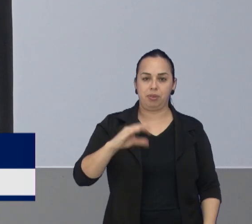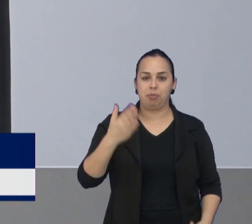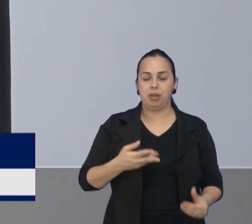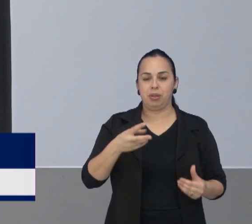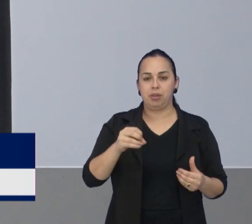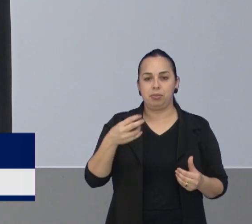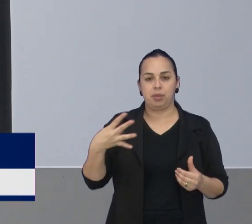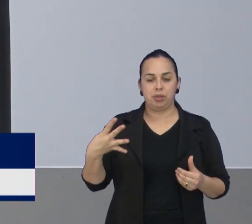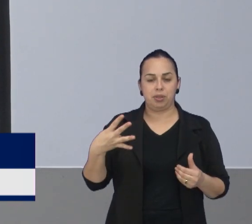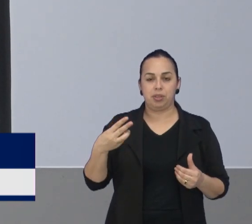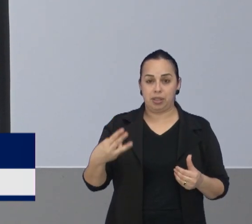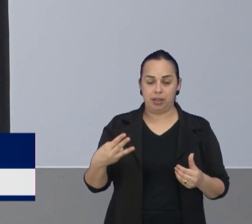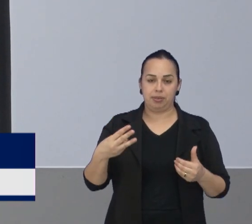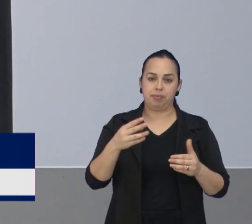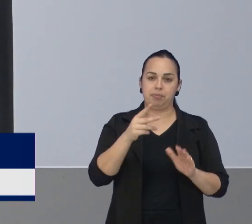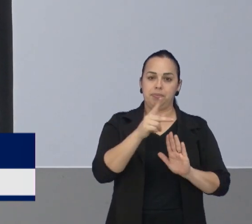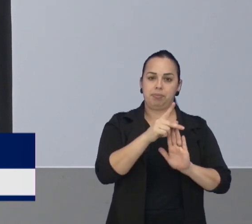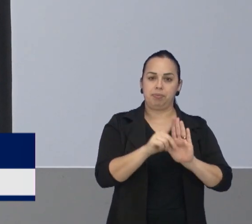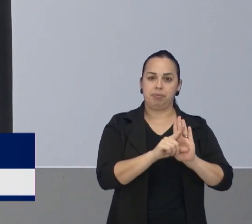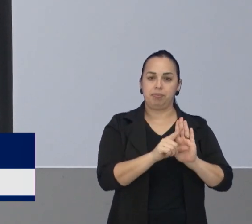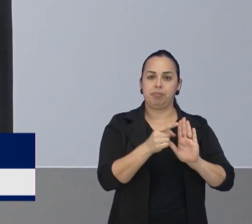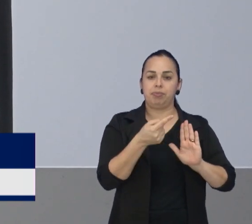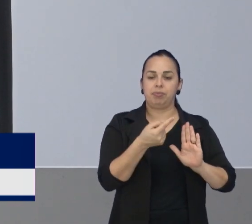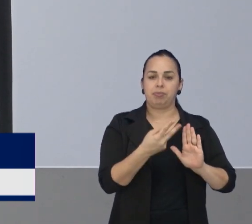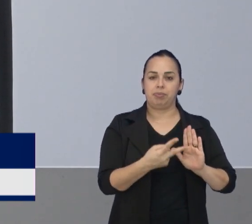9909/2023, projeto de lei número